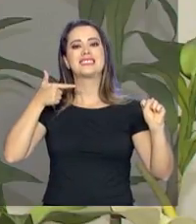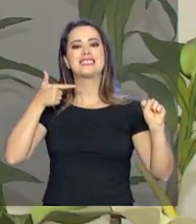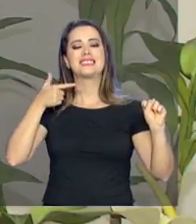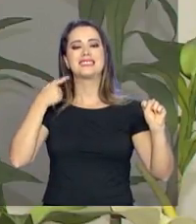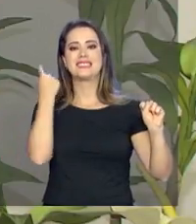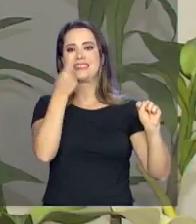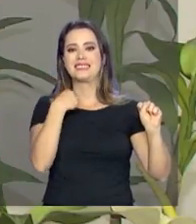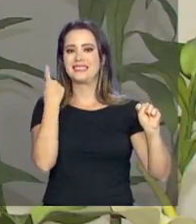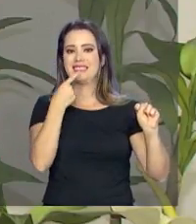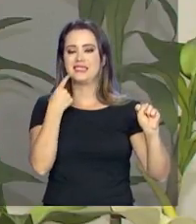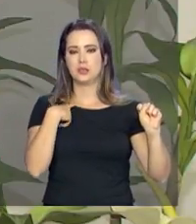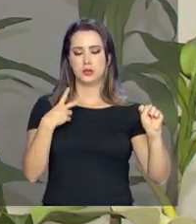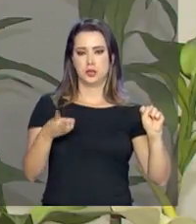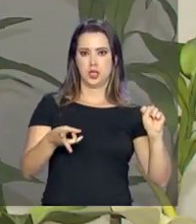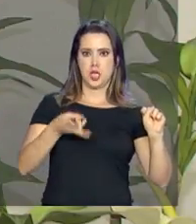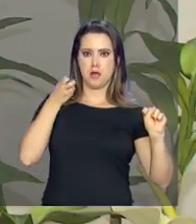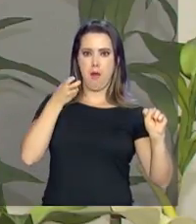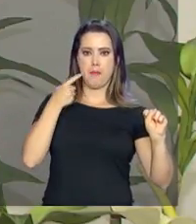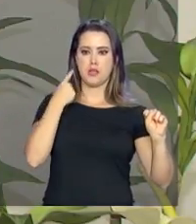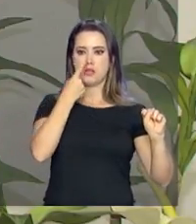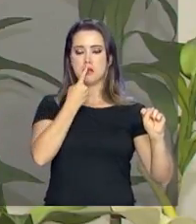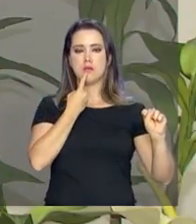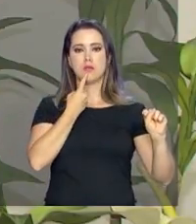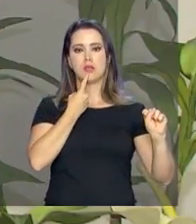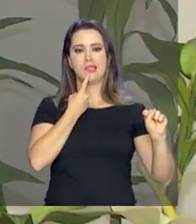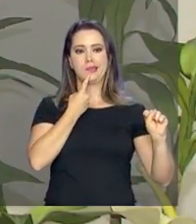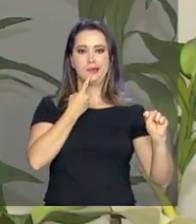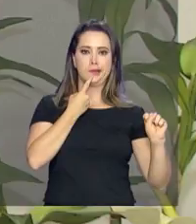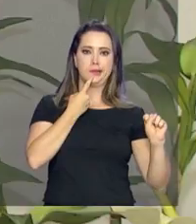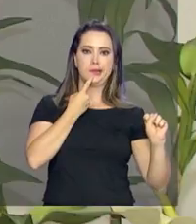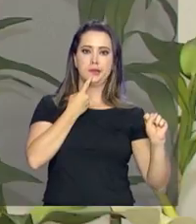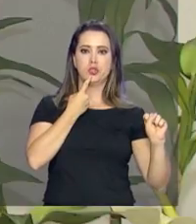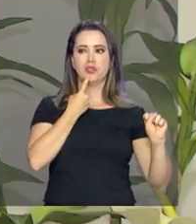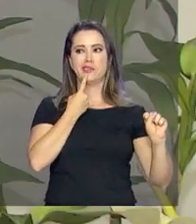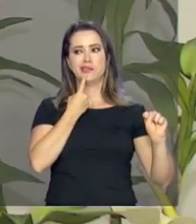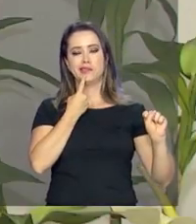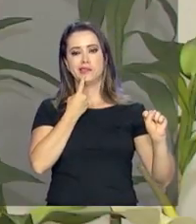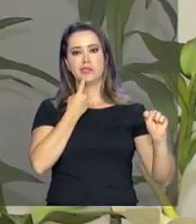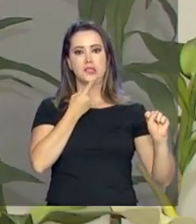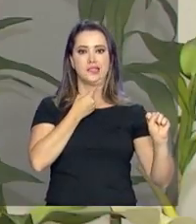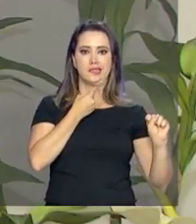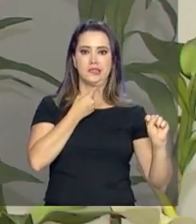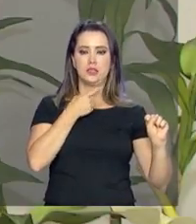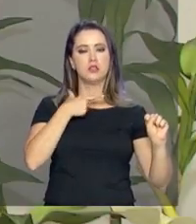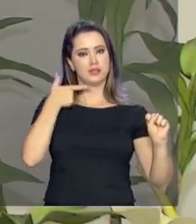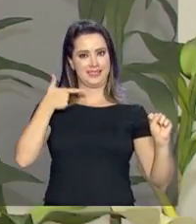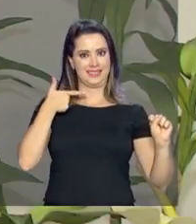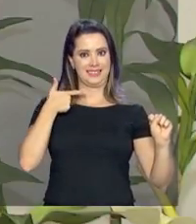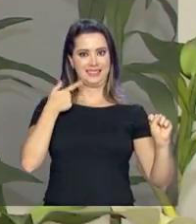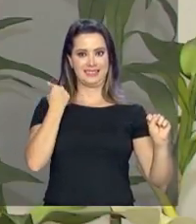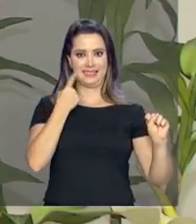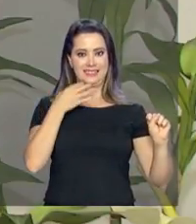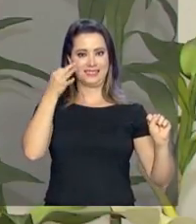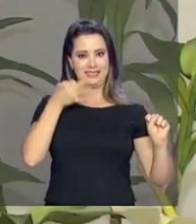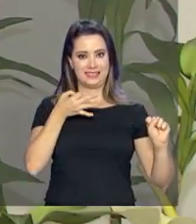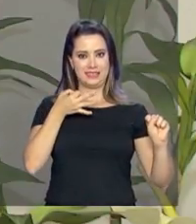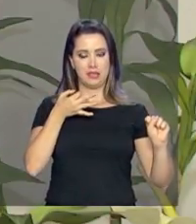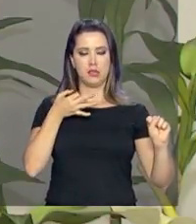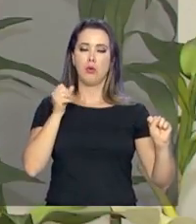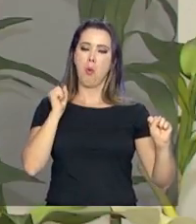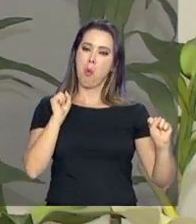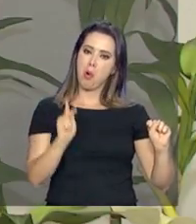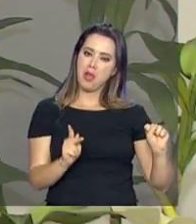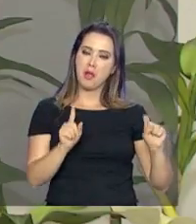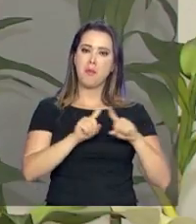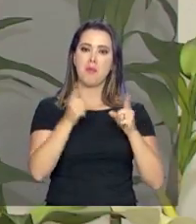quando ela sorriso vai observar se a boca desvia por um lado para o outro na boca torta tá isso pode ser um sinal